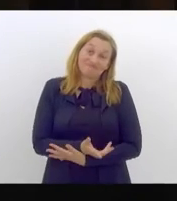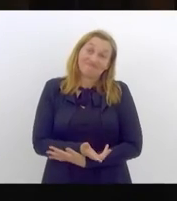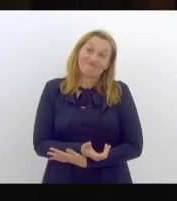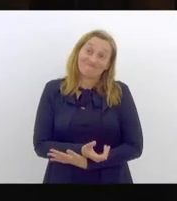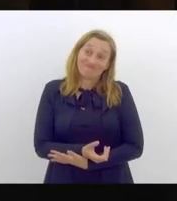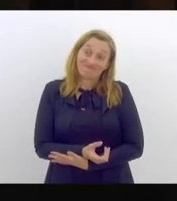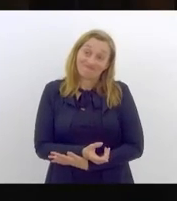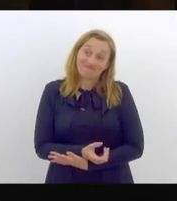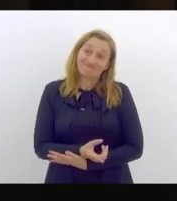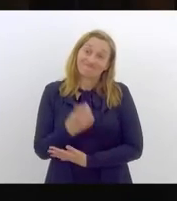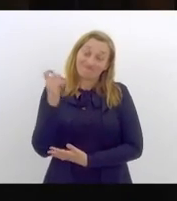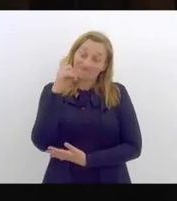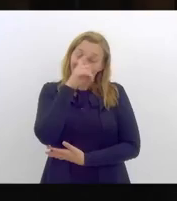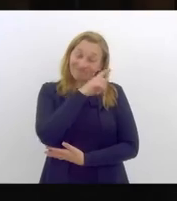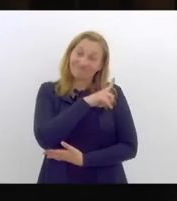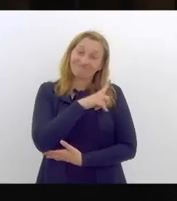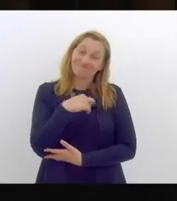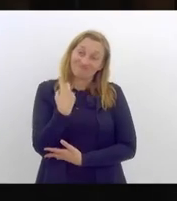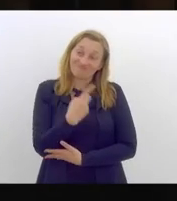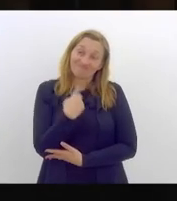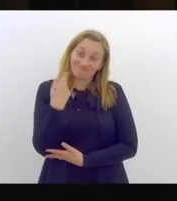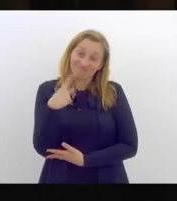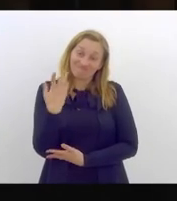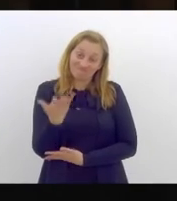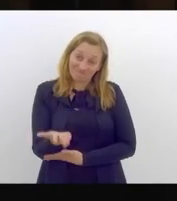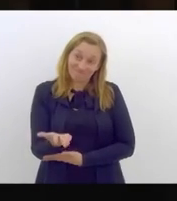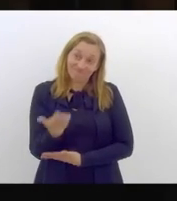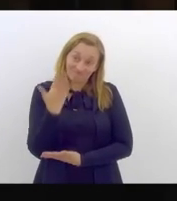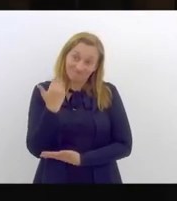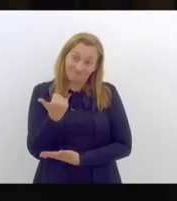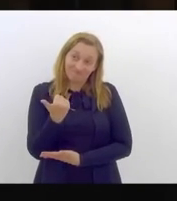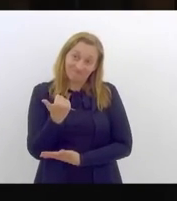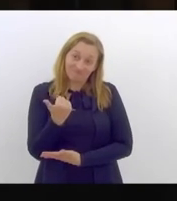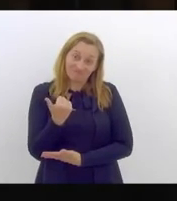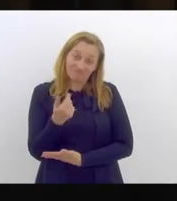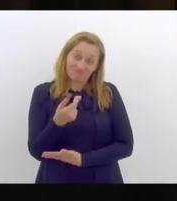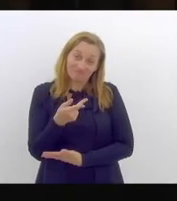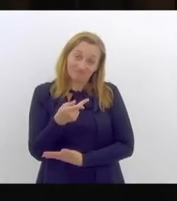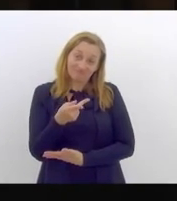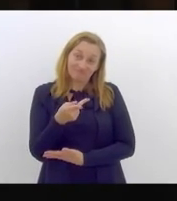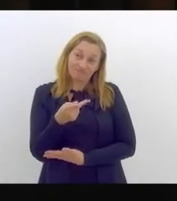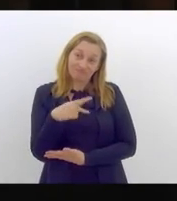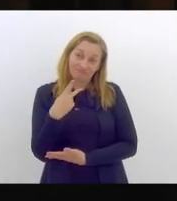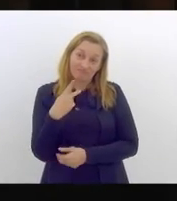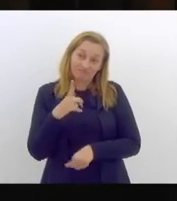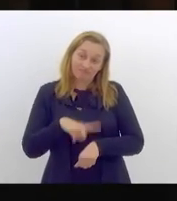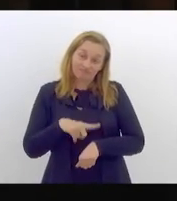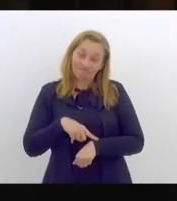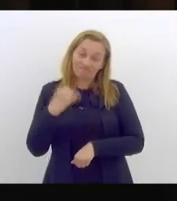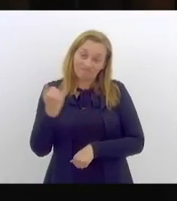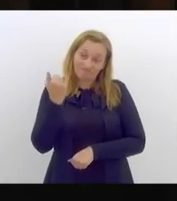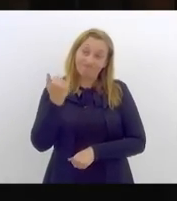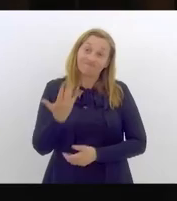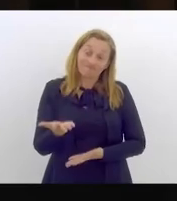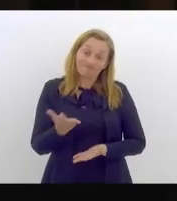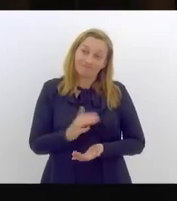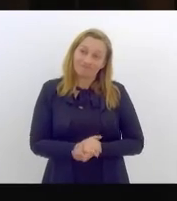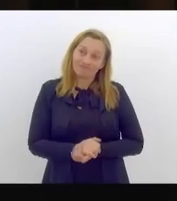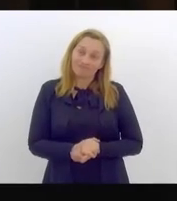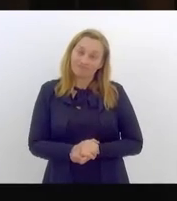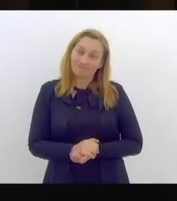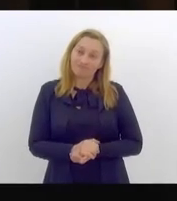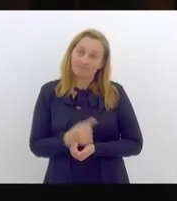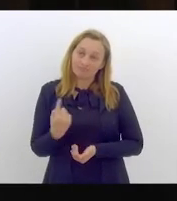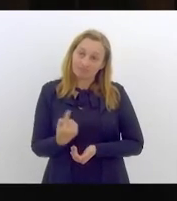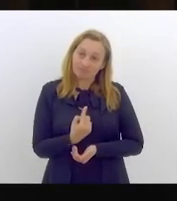de parlamentares que, né, sabe que parlar é esse momento tão importante, ainda mais